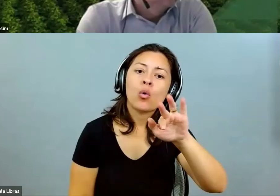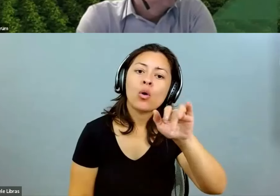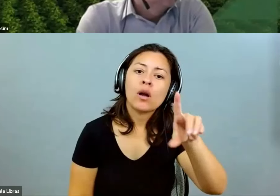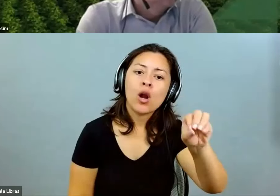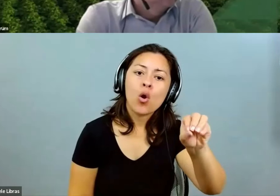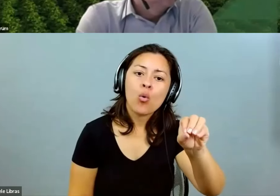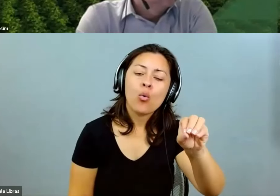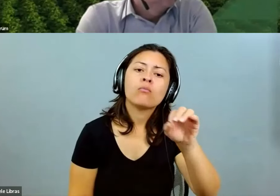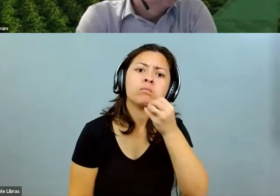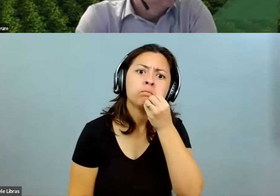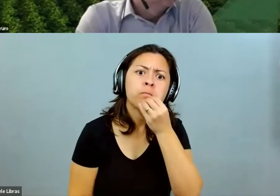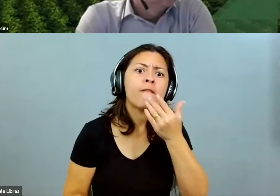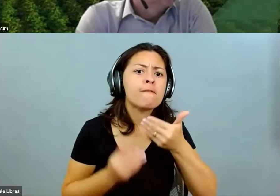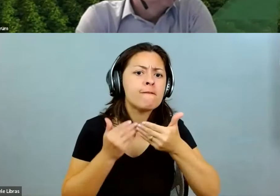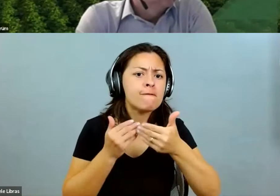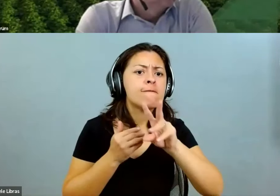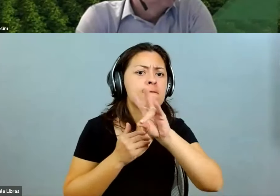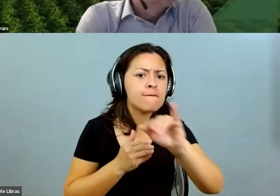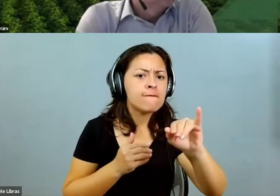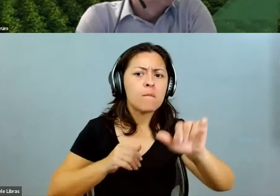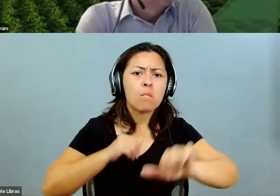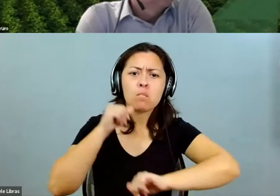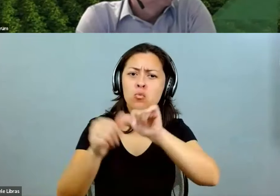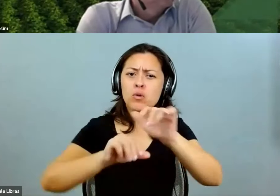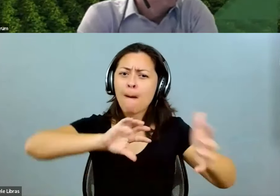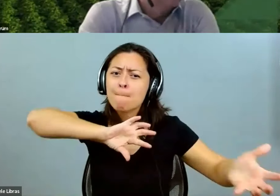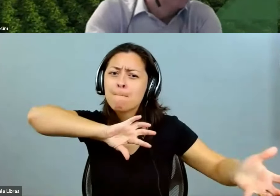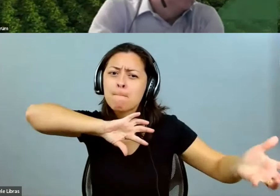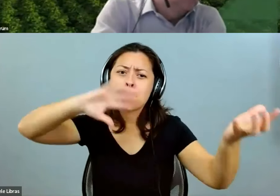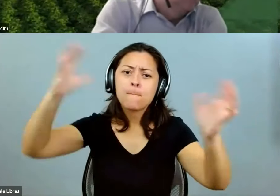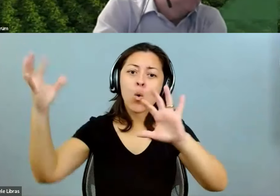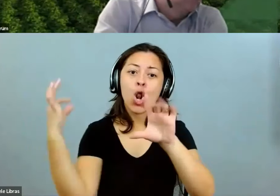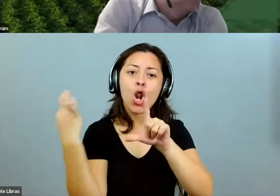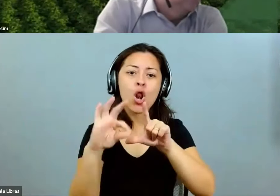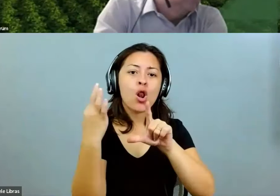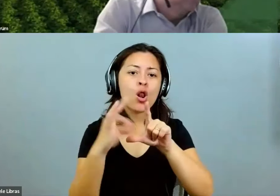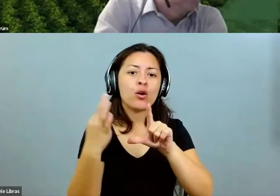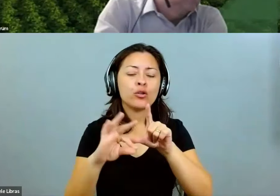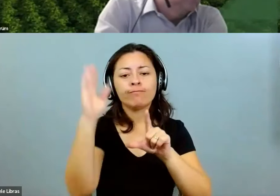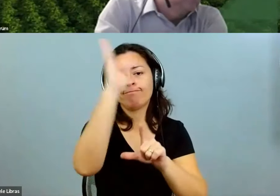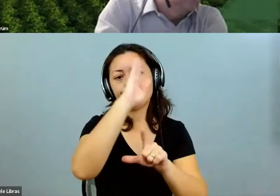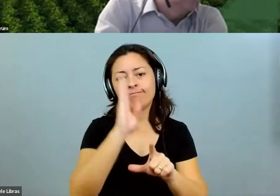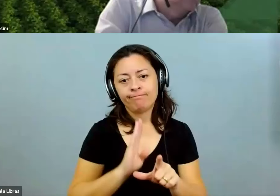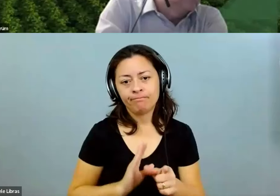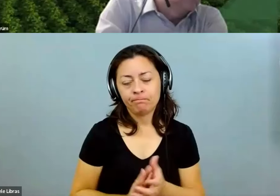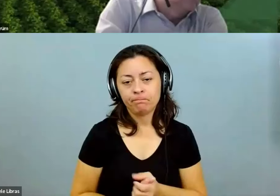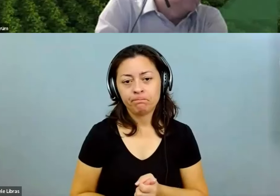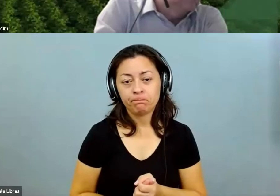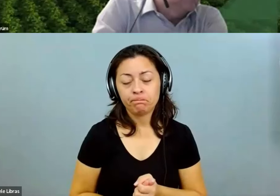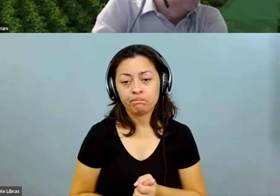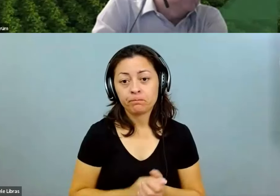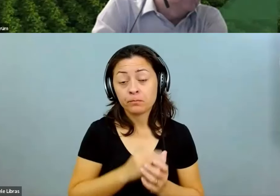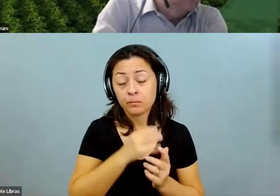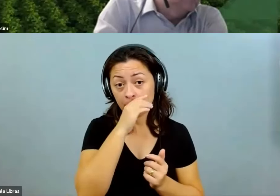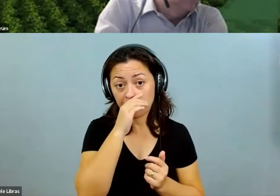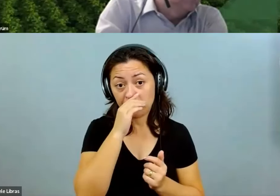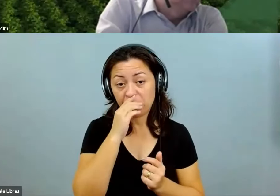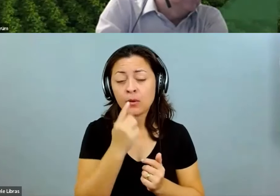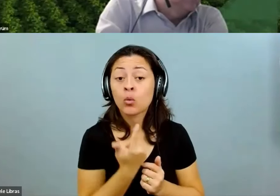radicalmente a a a logística no no Brasil né E Outro fator importante que tá acontecendo no Brasil é o uso